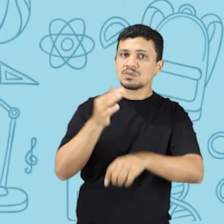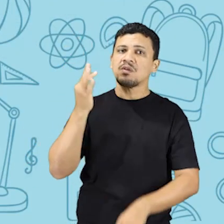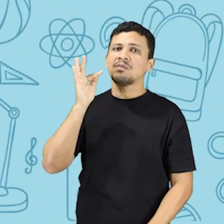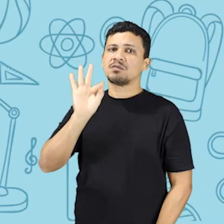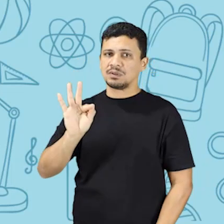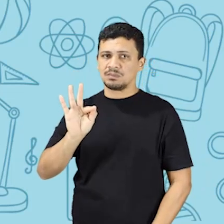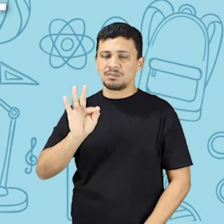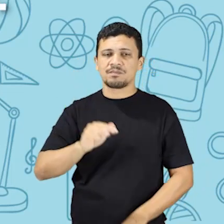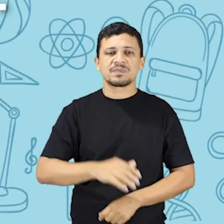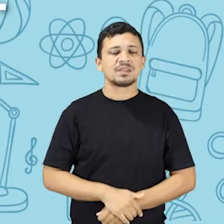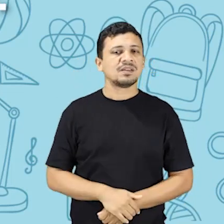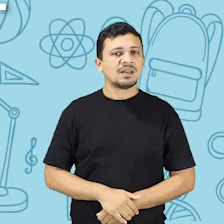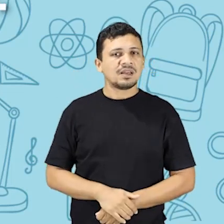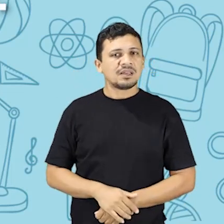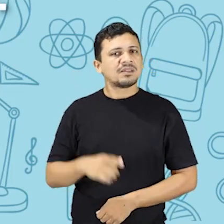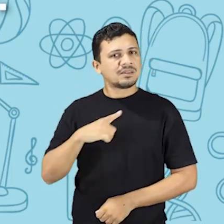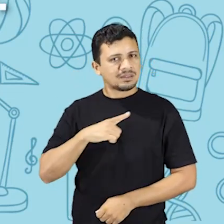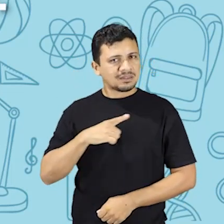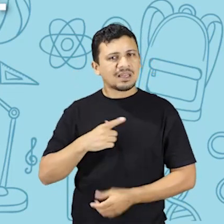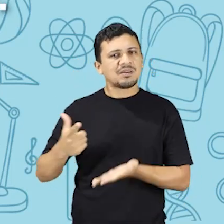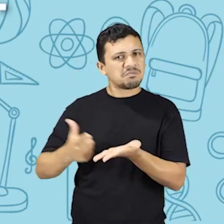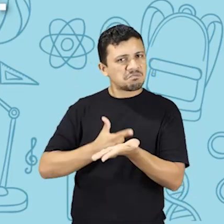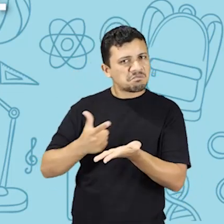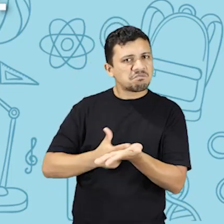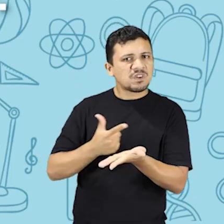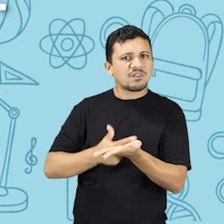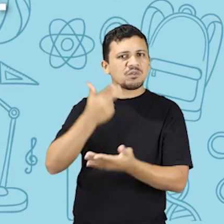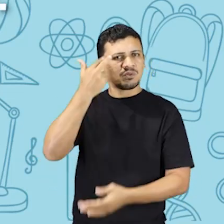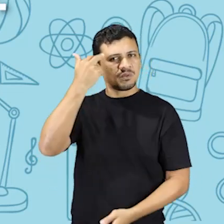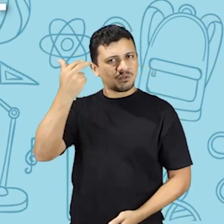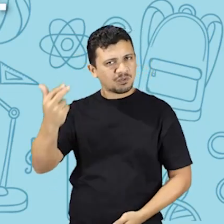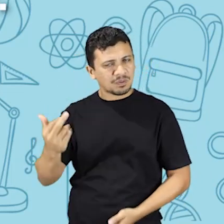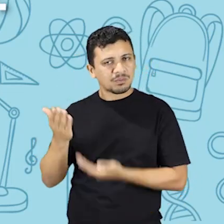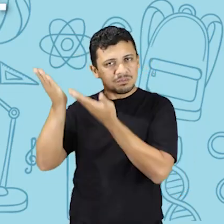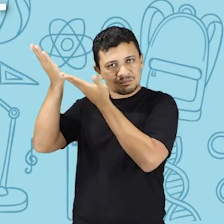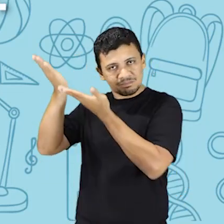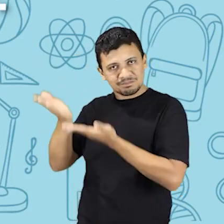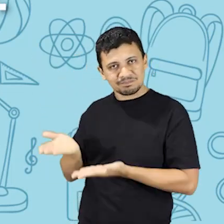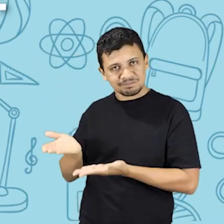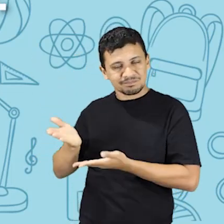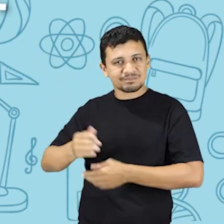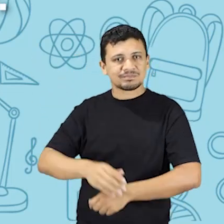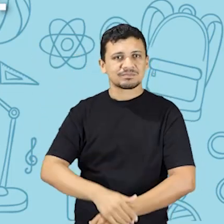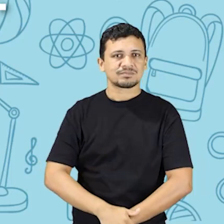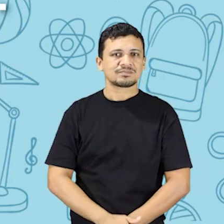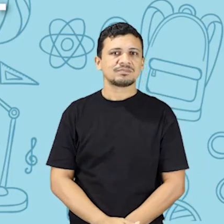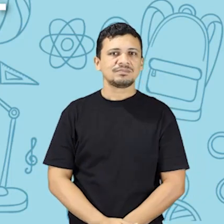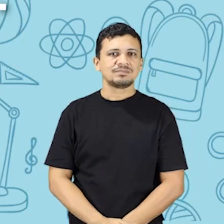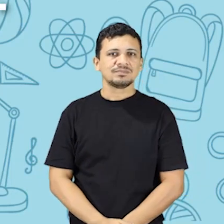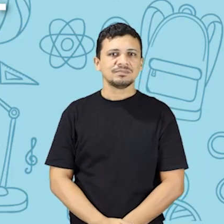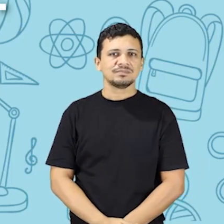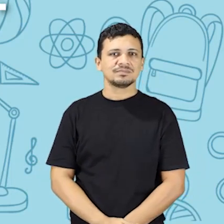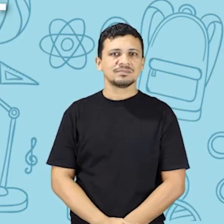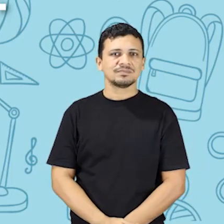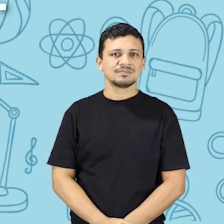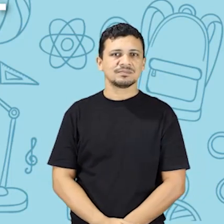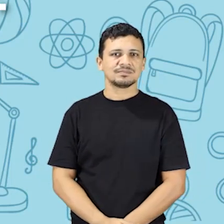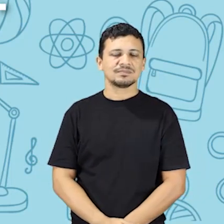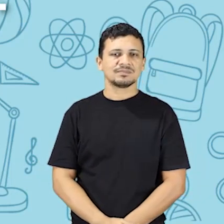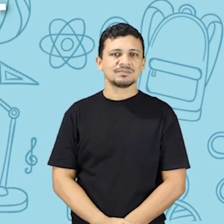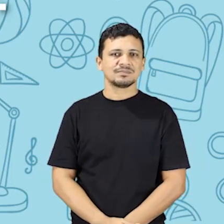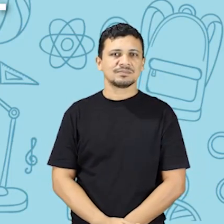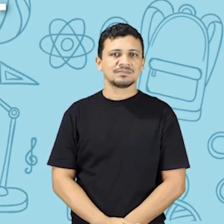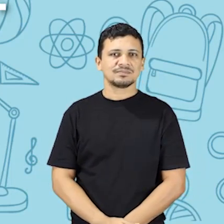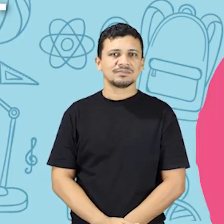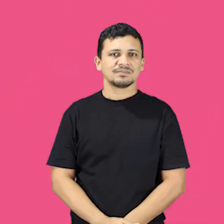Brasileira. Entre suas obras mais notáveis estão Ideias para Adiar o Fim do Mundo e O Amanhã Não